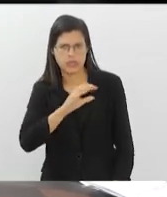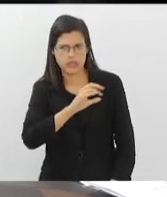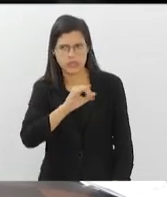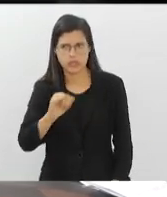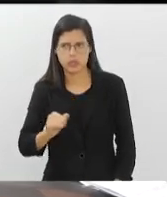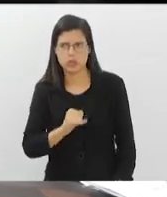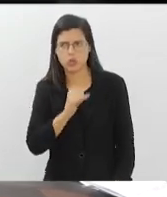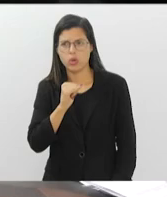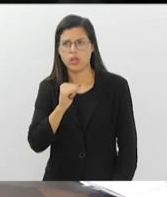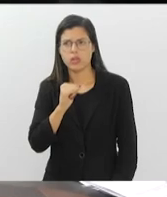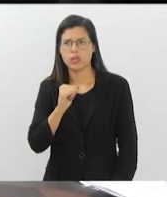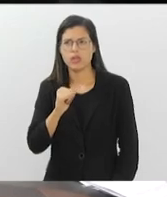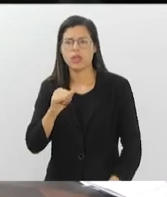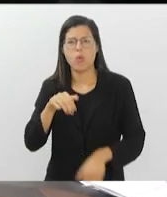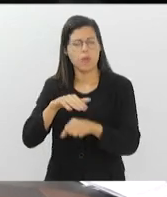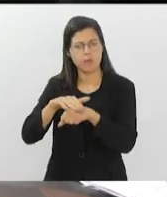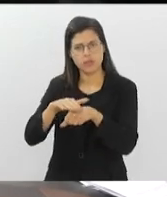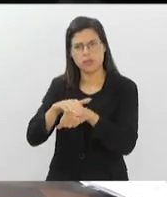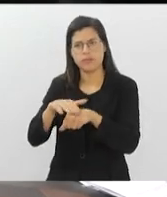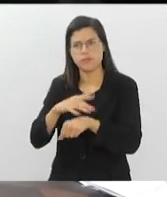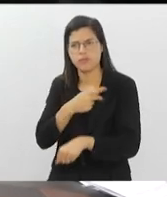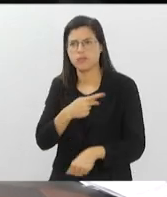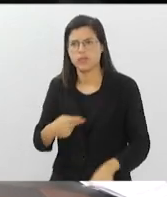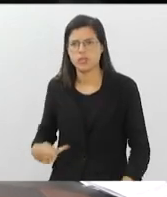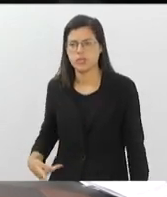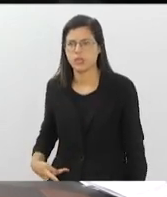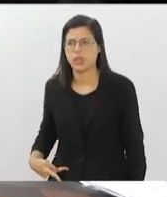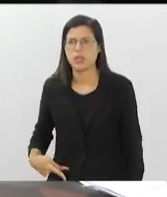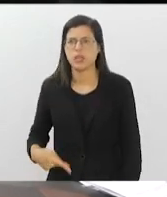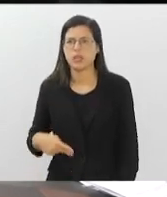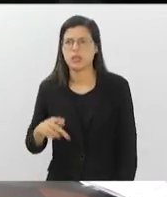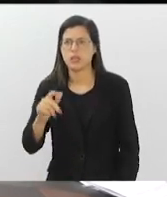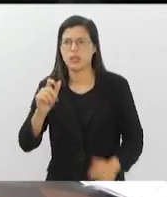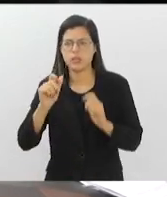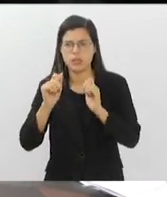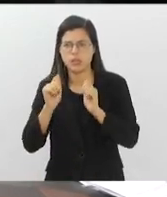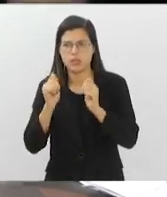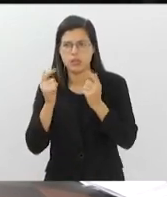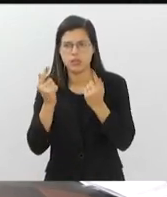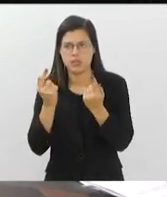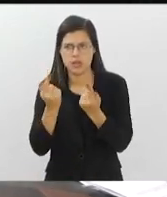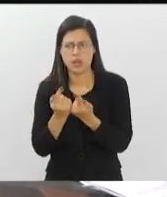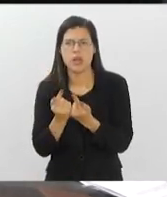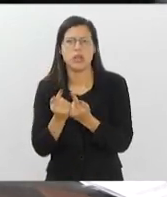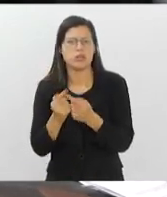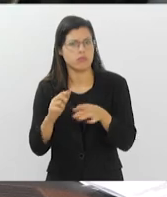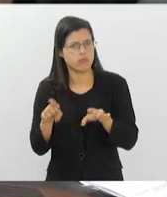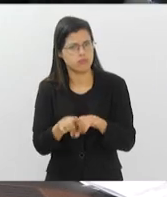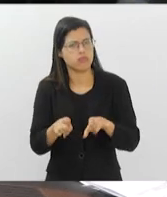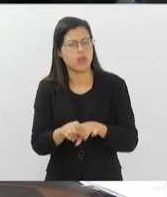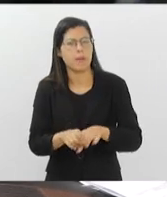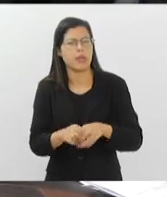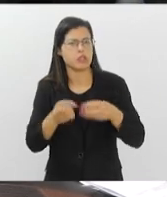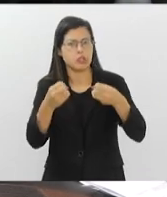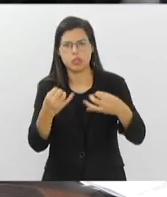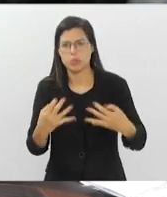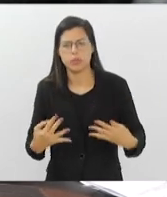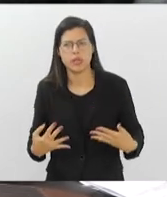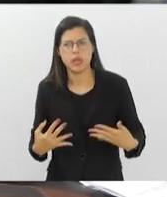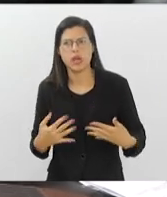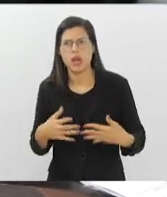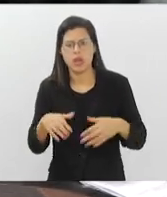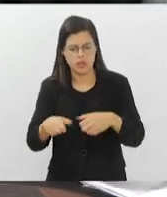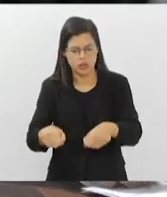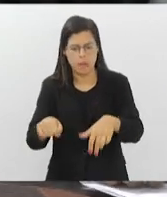há de falar com o presidente da Casa para ele também se somar a essa manifestação, inclusive, que aqui será agora, com certeza, unânime no